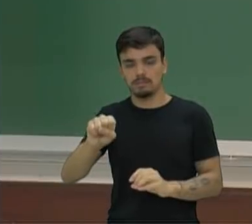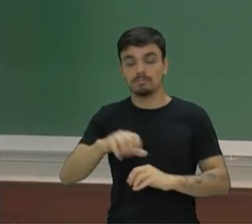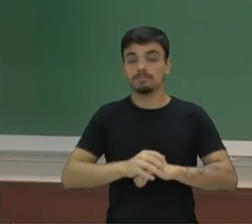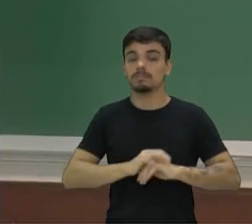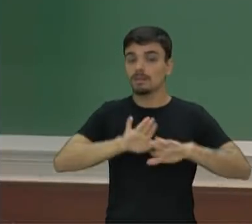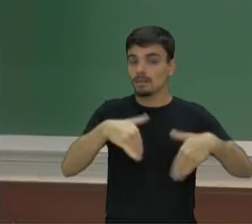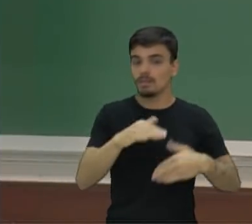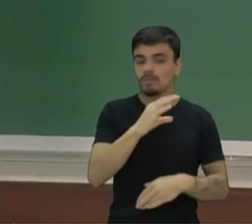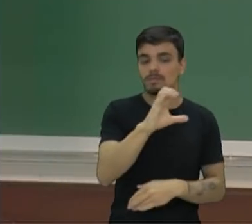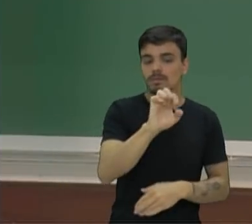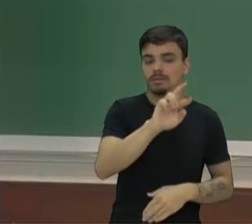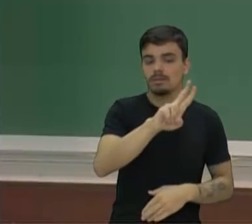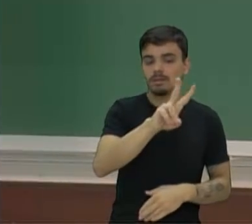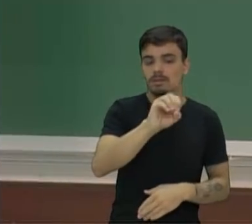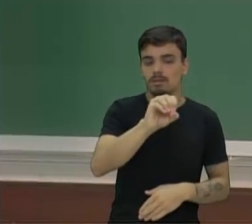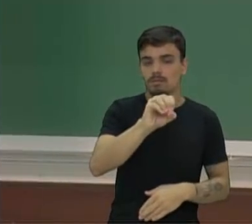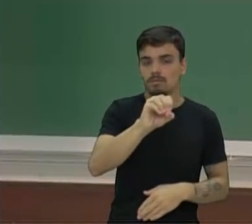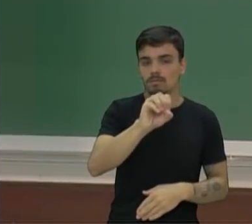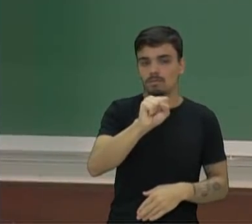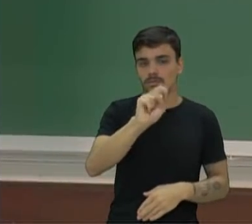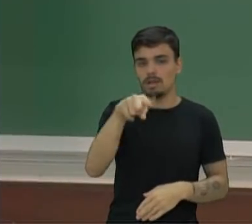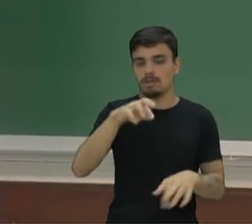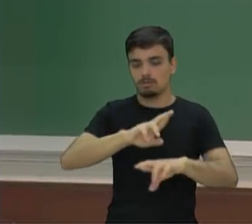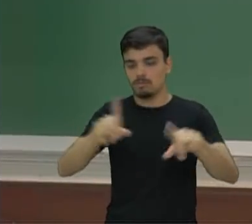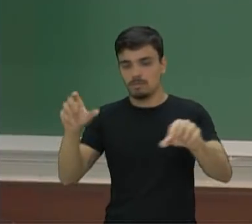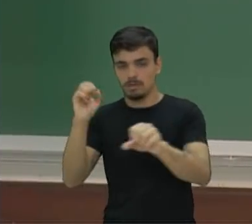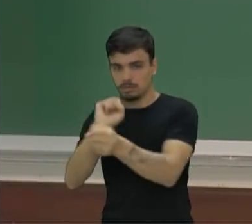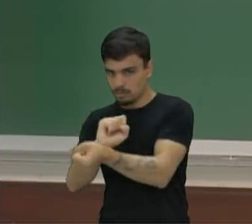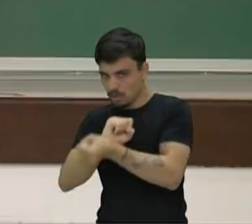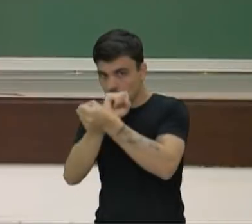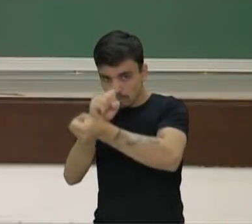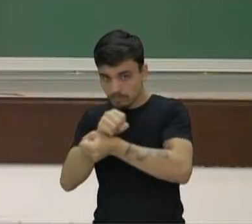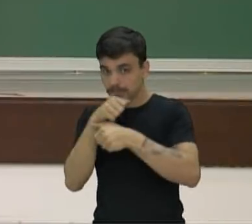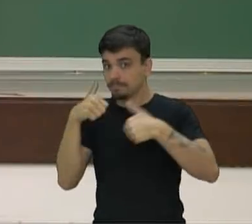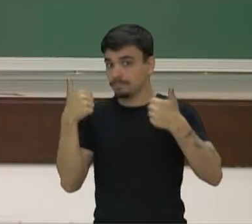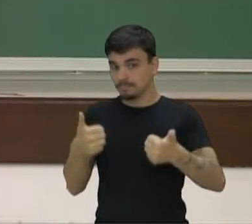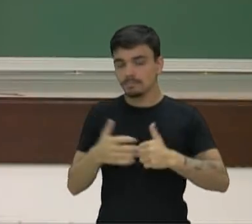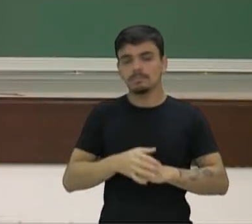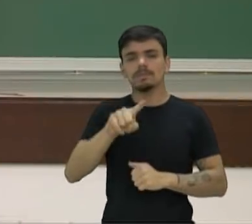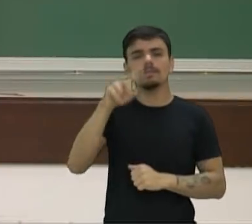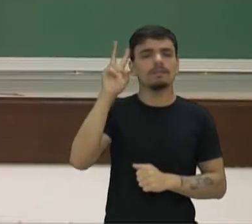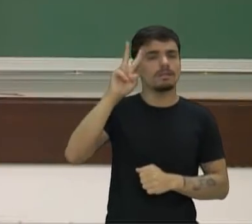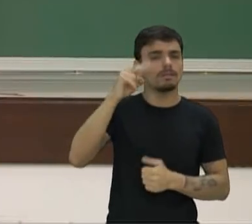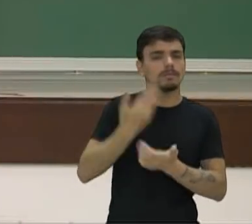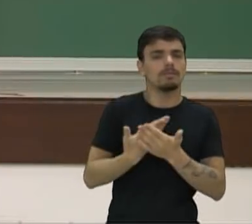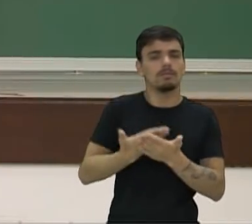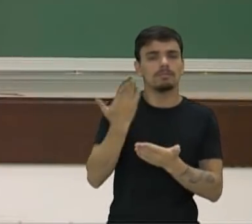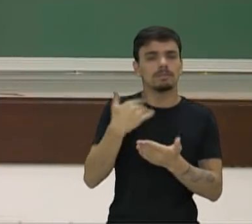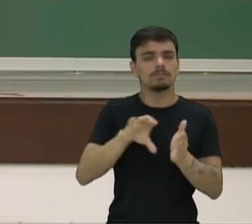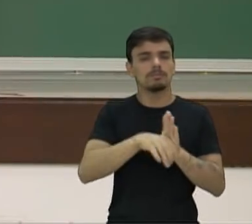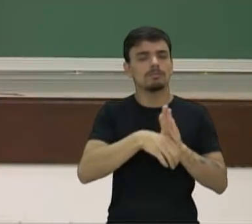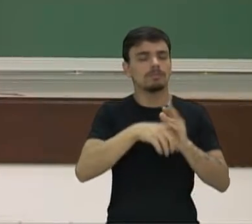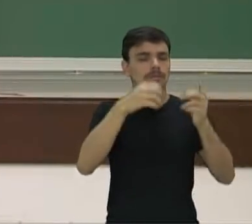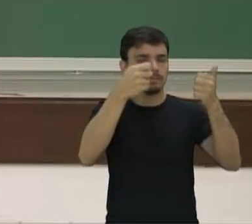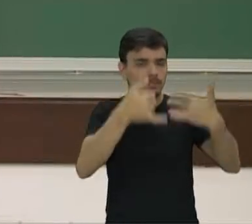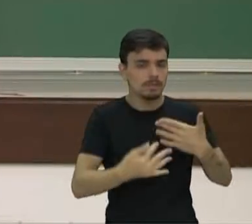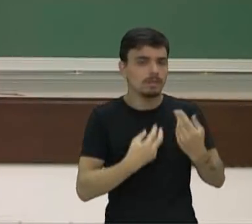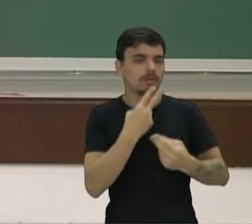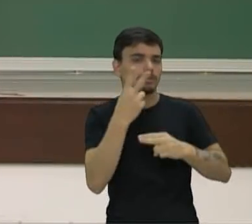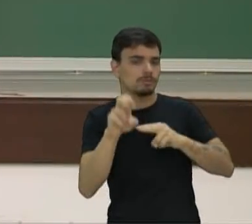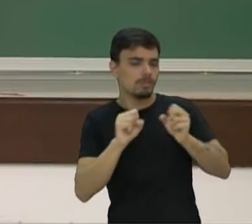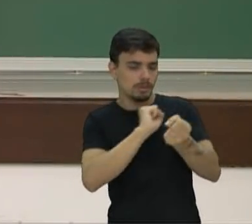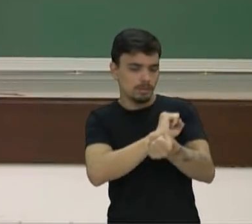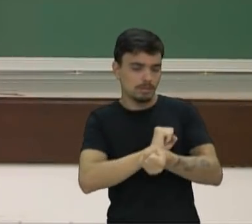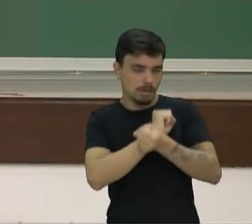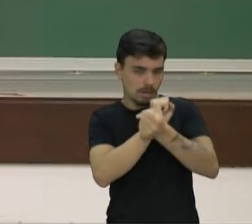é diferente de escravizado. Uma coisa não é igual a outra. Lembra da aula passada, nós comentamos até sobre o conceito de escravizado. Em vez